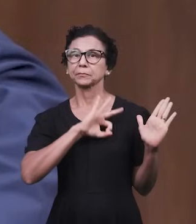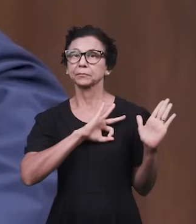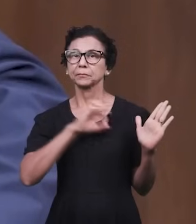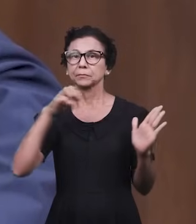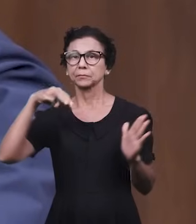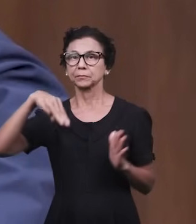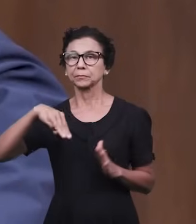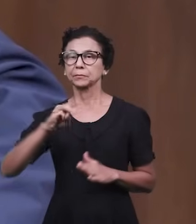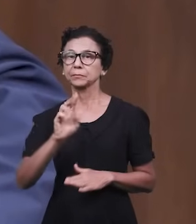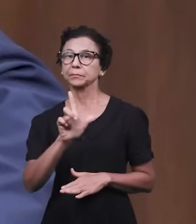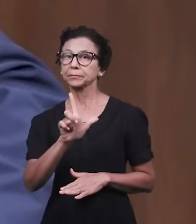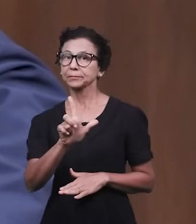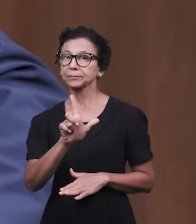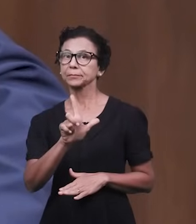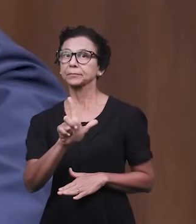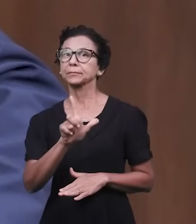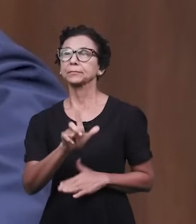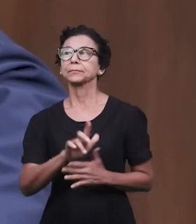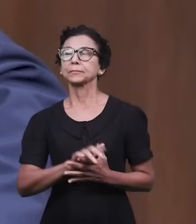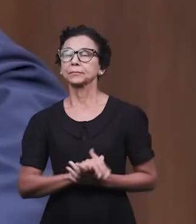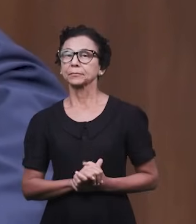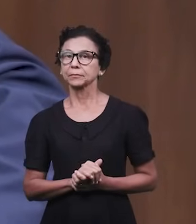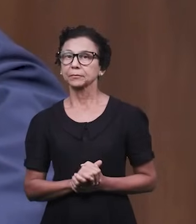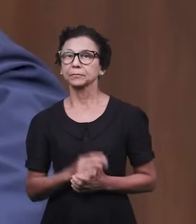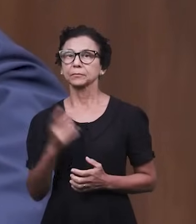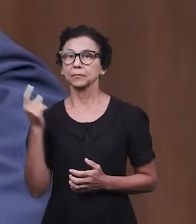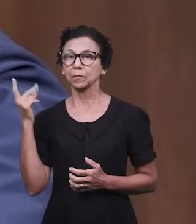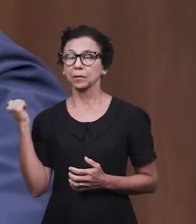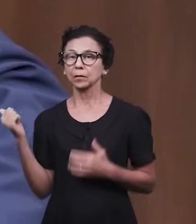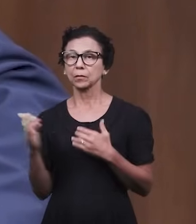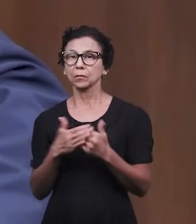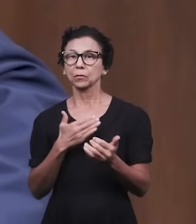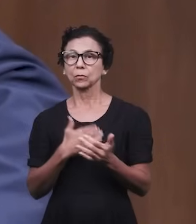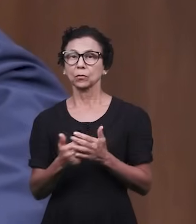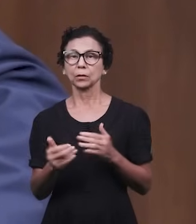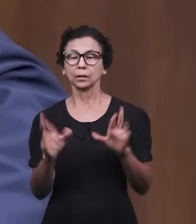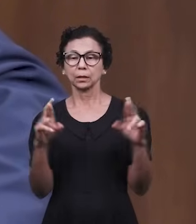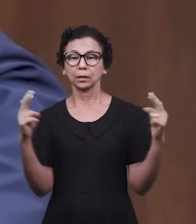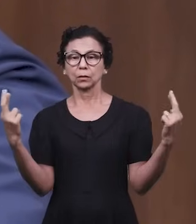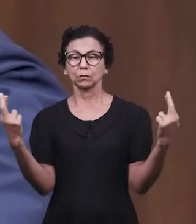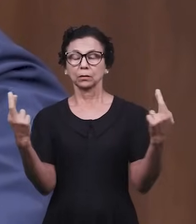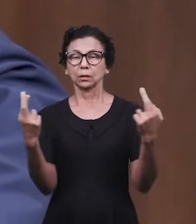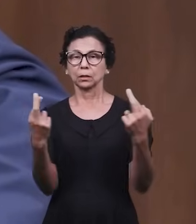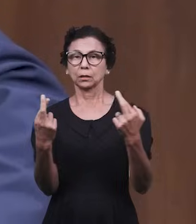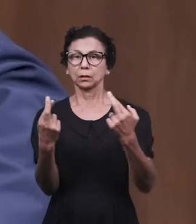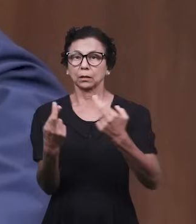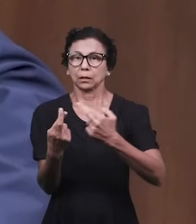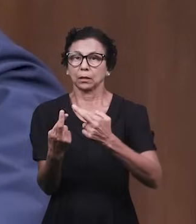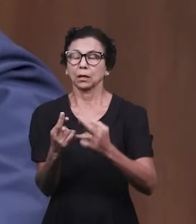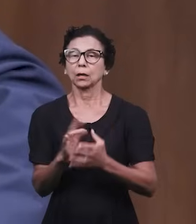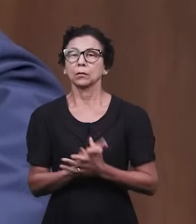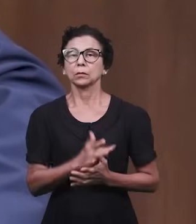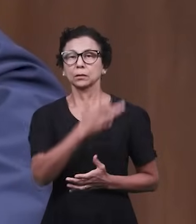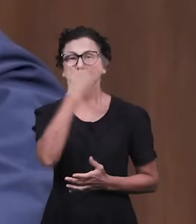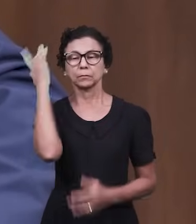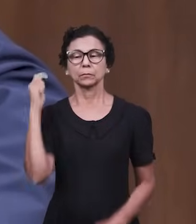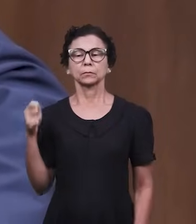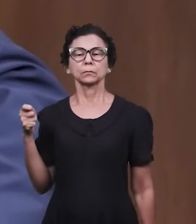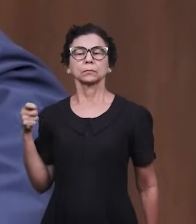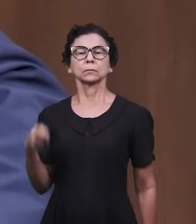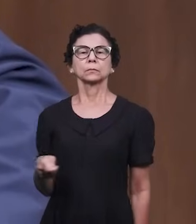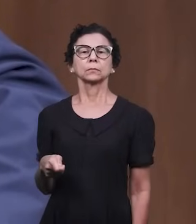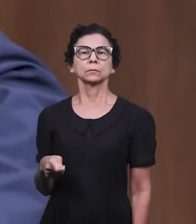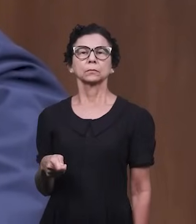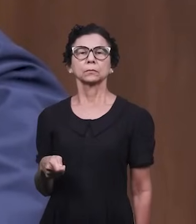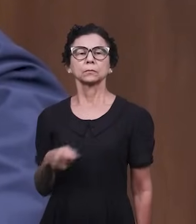oportunidade, qualquer tipo de reunião que houvesse tinha que ter o respaldo das autoridades para saber